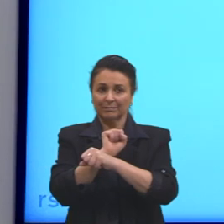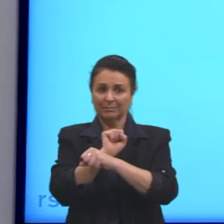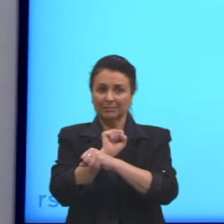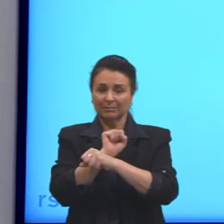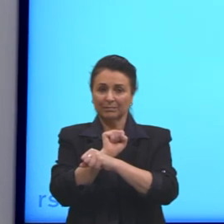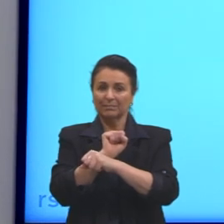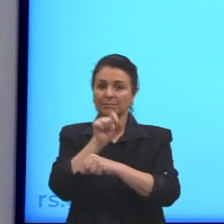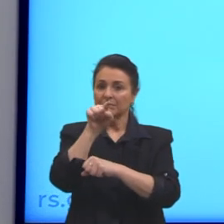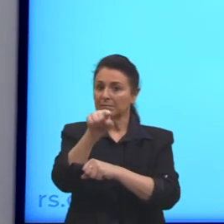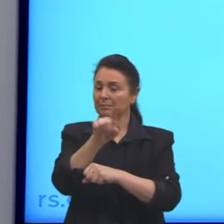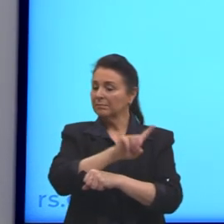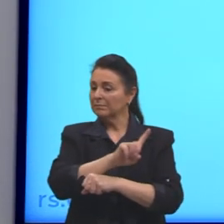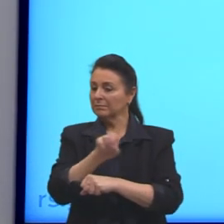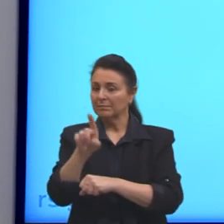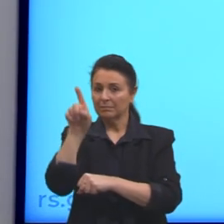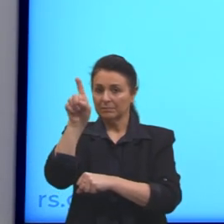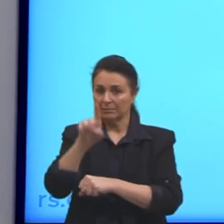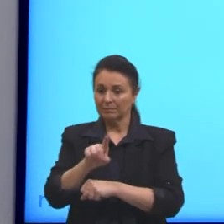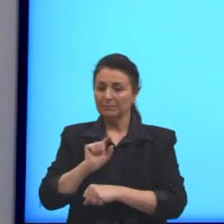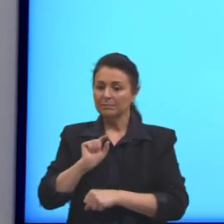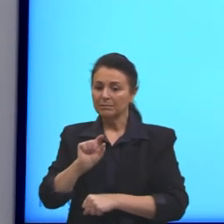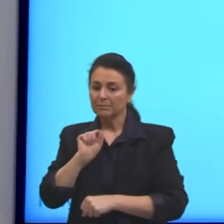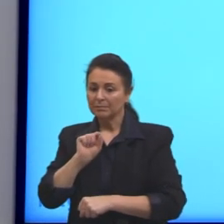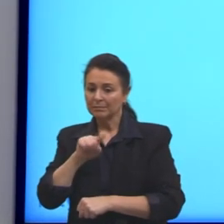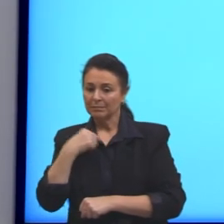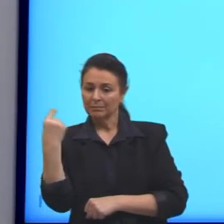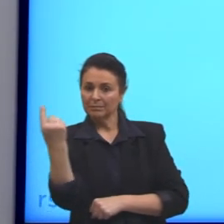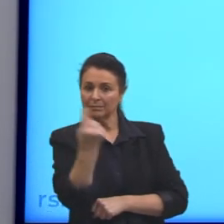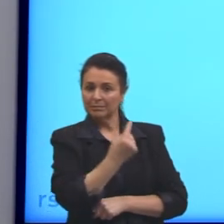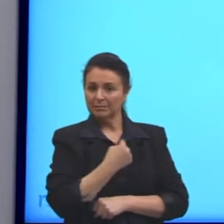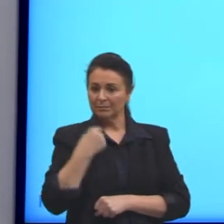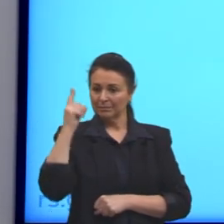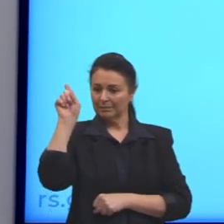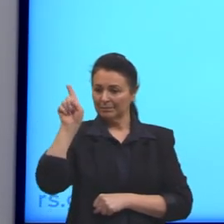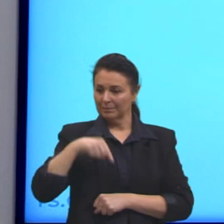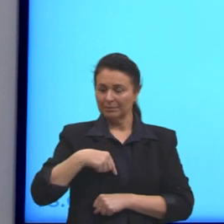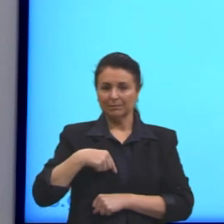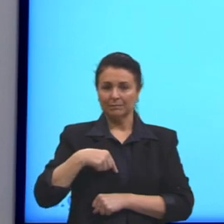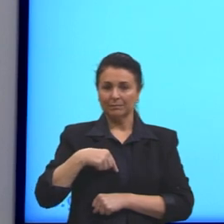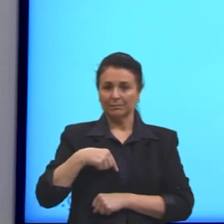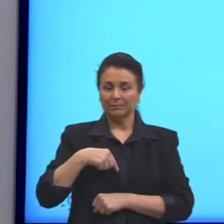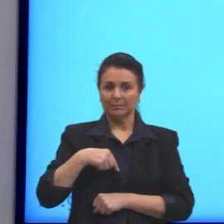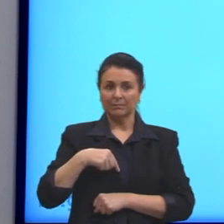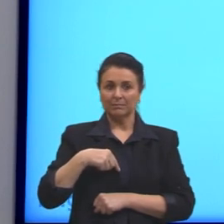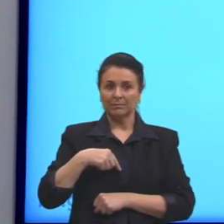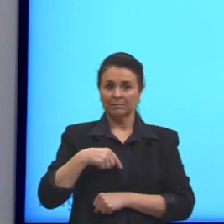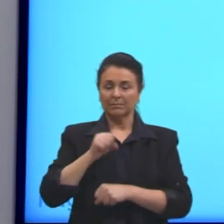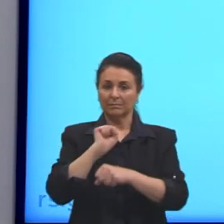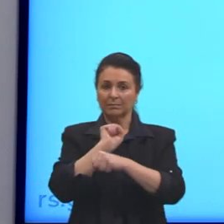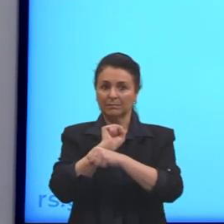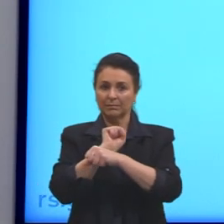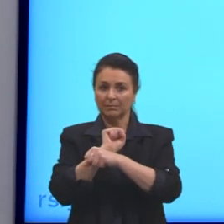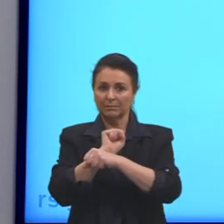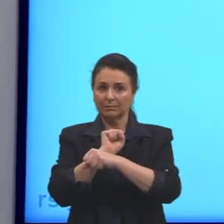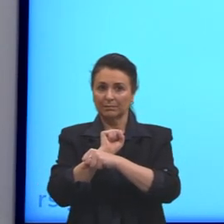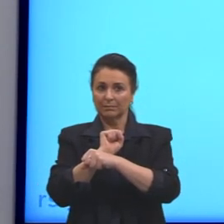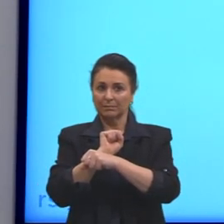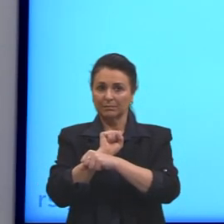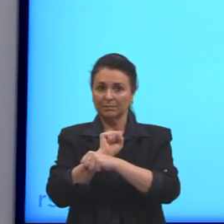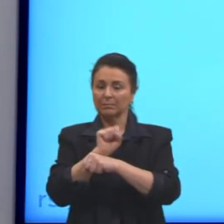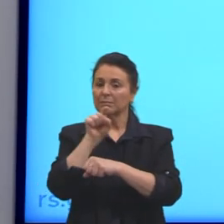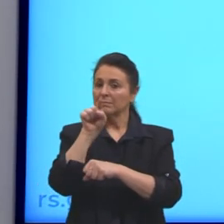isto não é quem nós somos é um desses not Ok